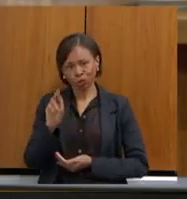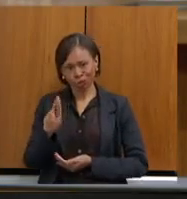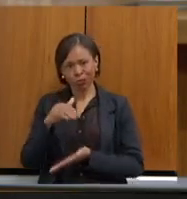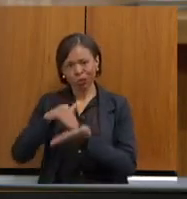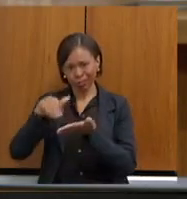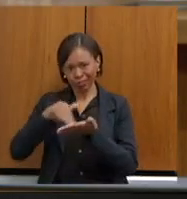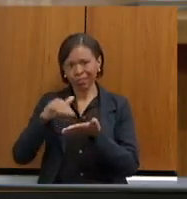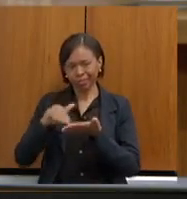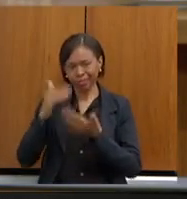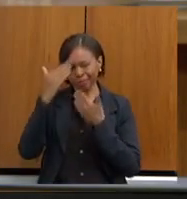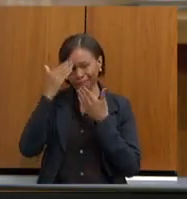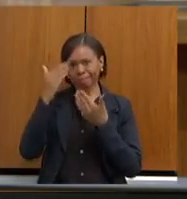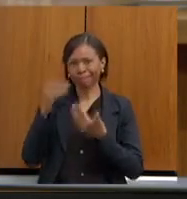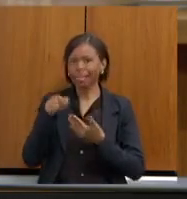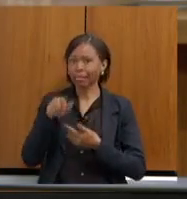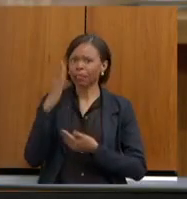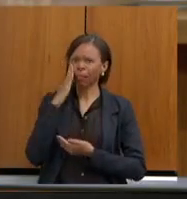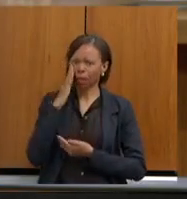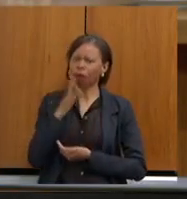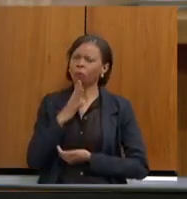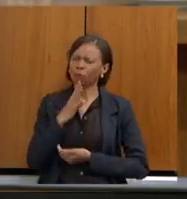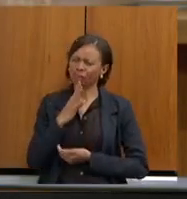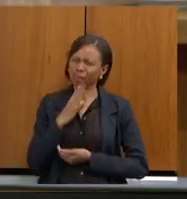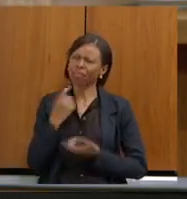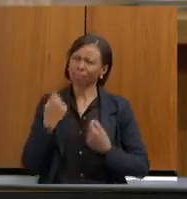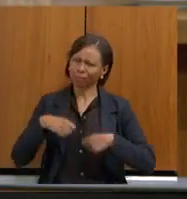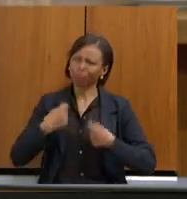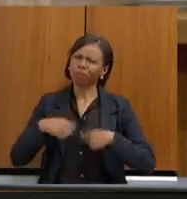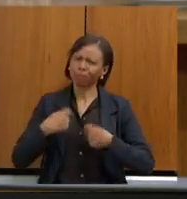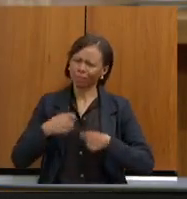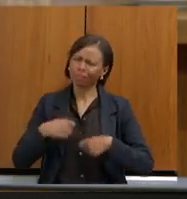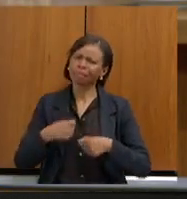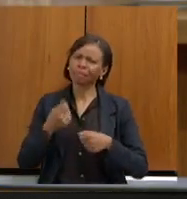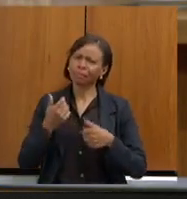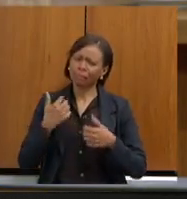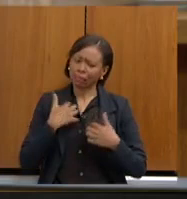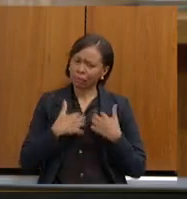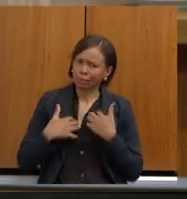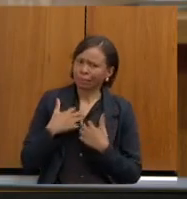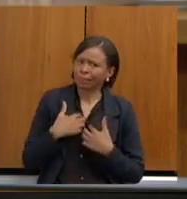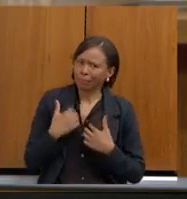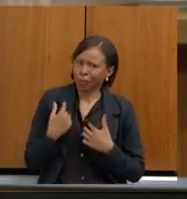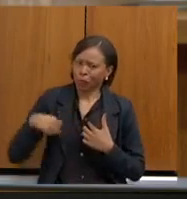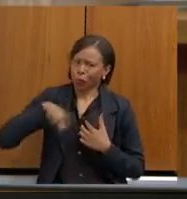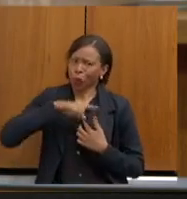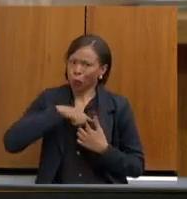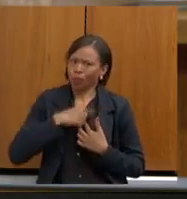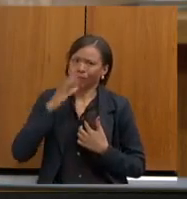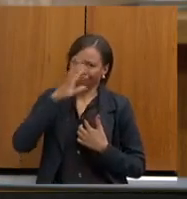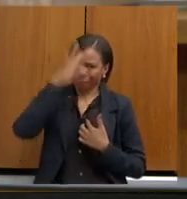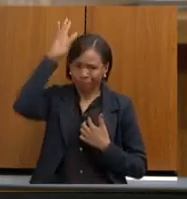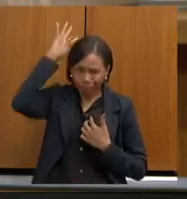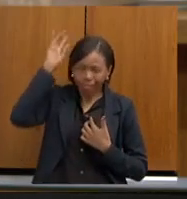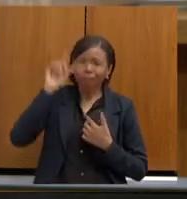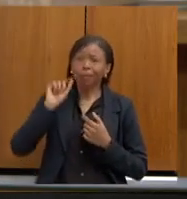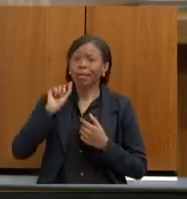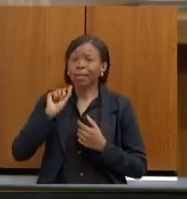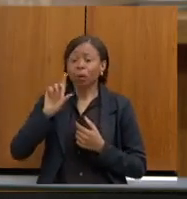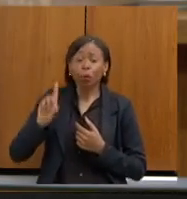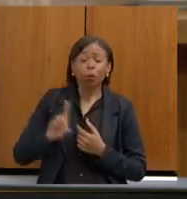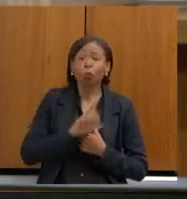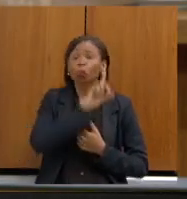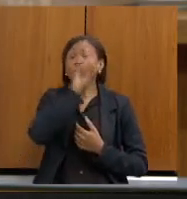sabe dessa necessidade a gente já tem falado sobre essa ansiedade da Tropa para quando